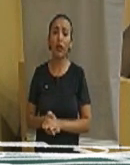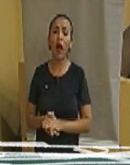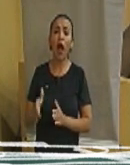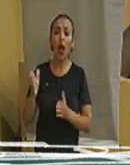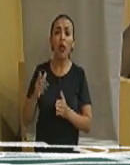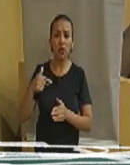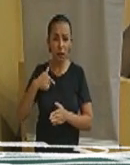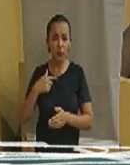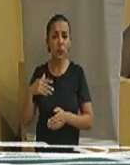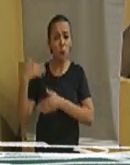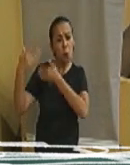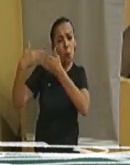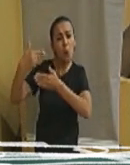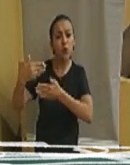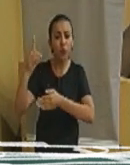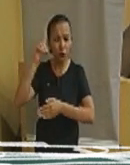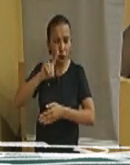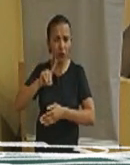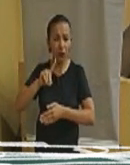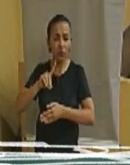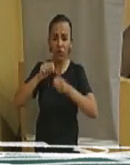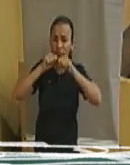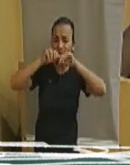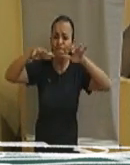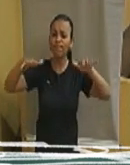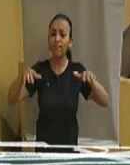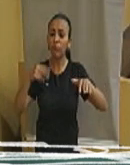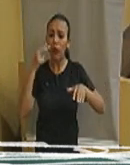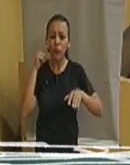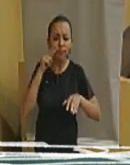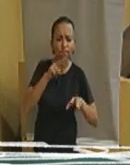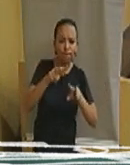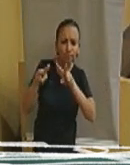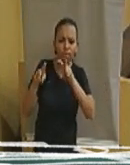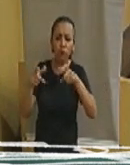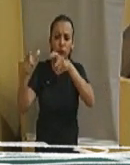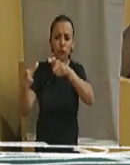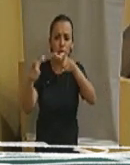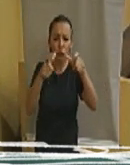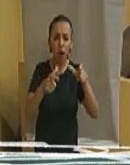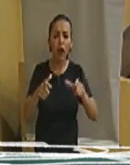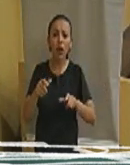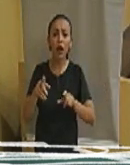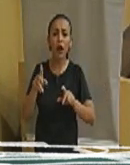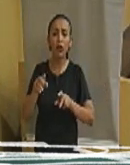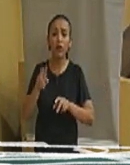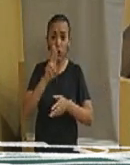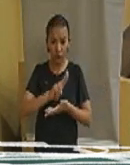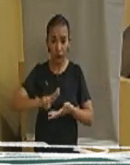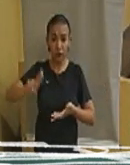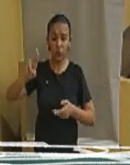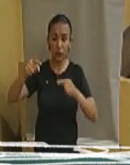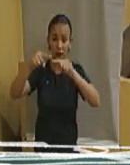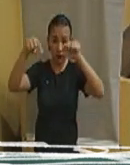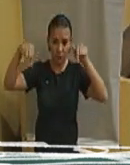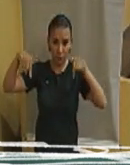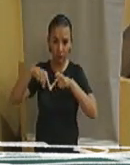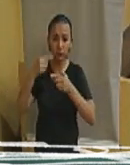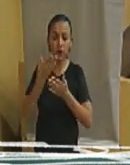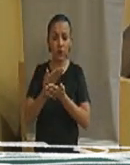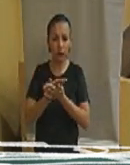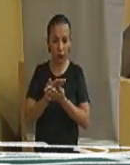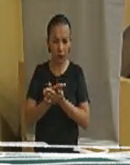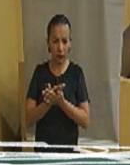campanha, temos passado por vários ambientes dessa universidade. Salas de aula,